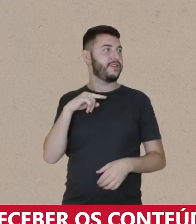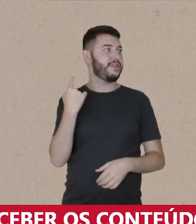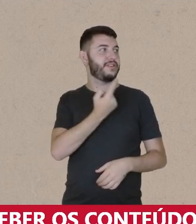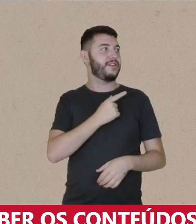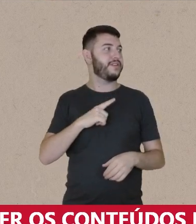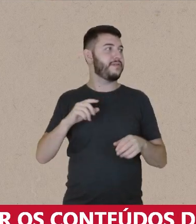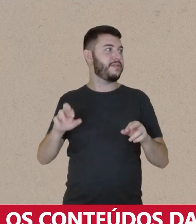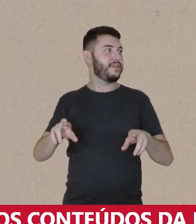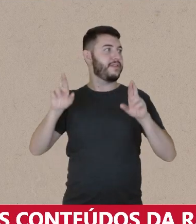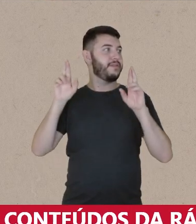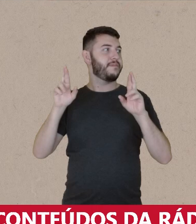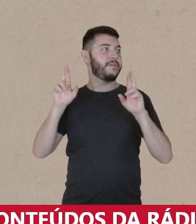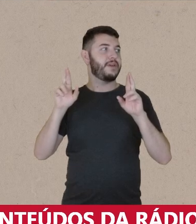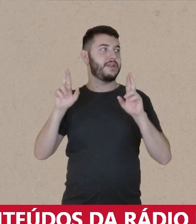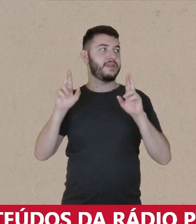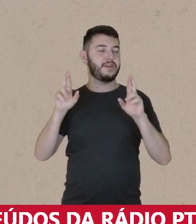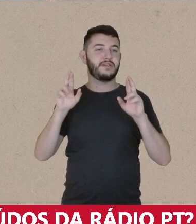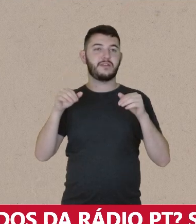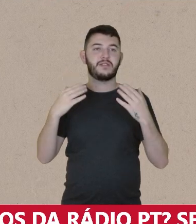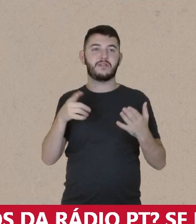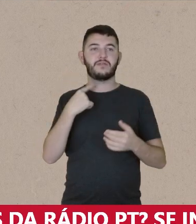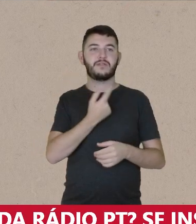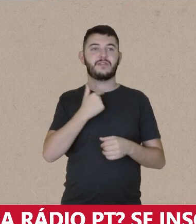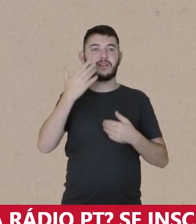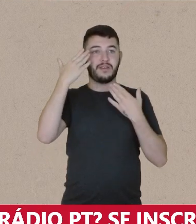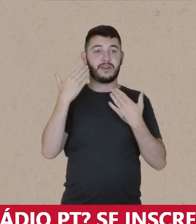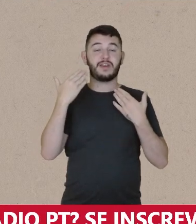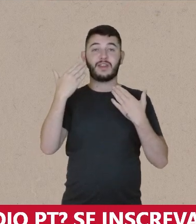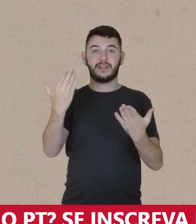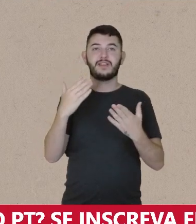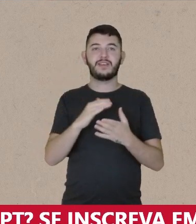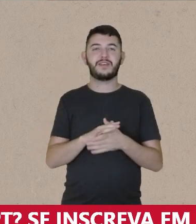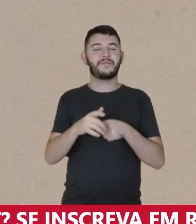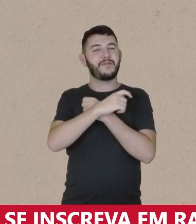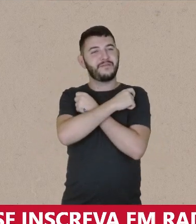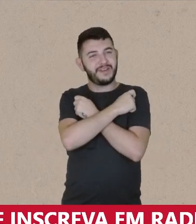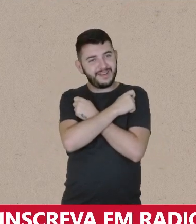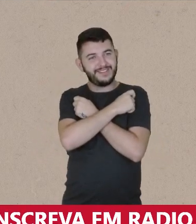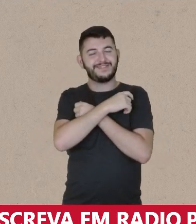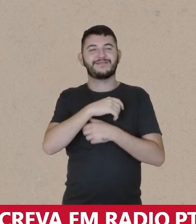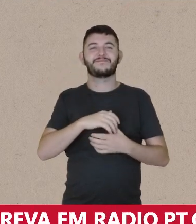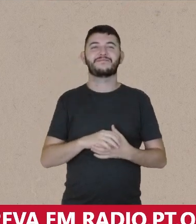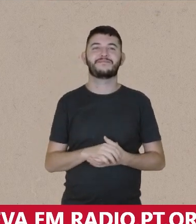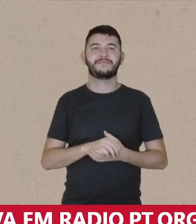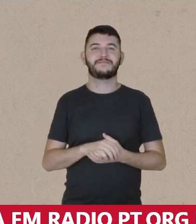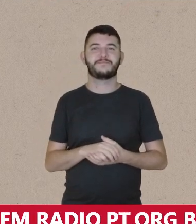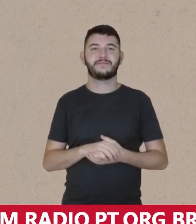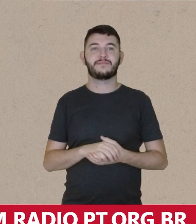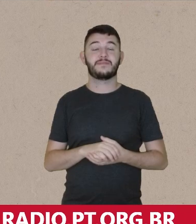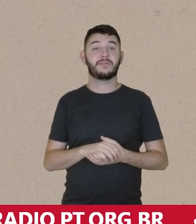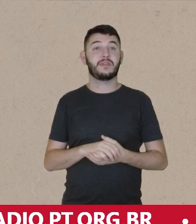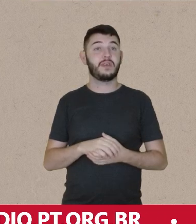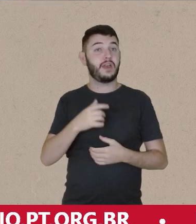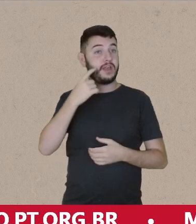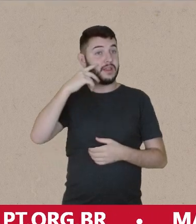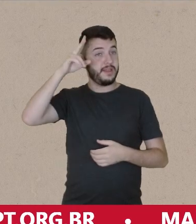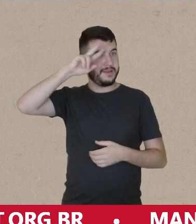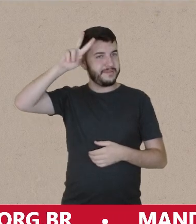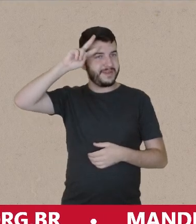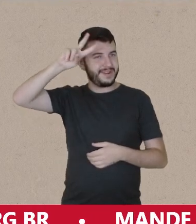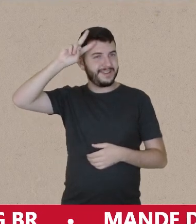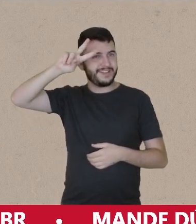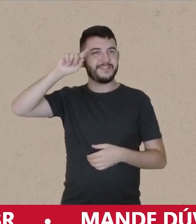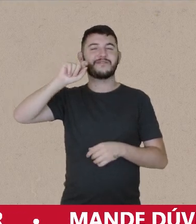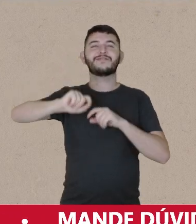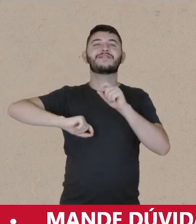amanhã. Nós agradecemos, Ana. Obrigada a você. Outro abraço, muito obrigada. Até mais. Gente, lembrando, até